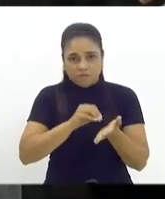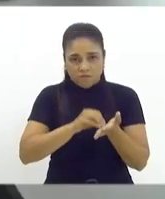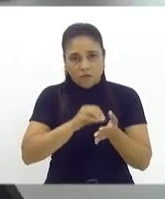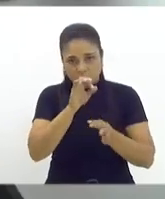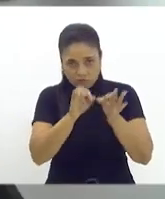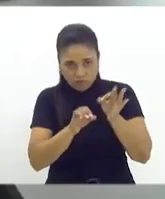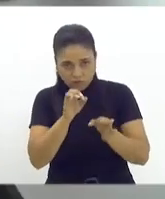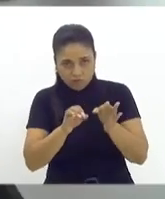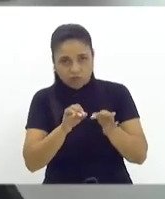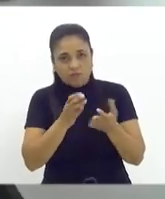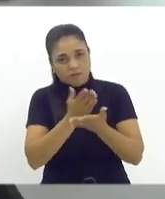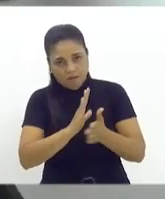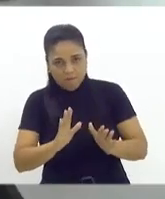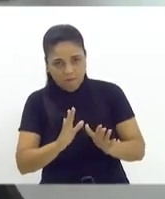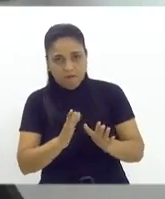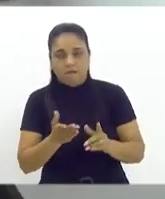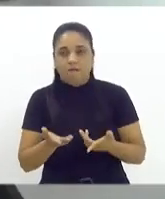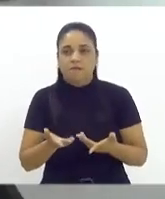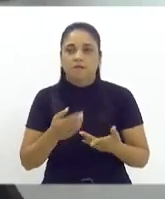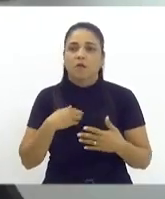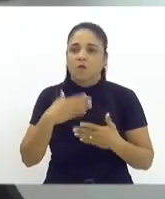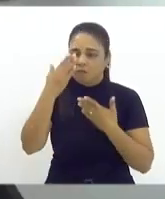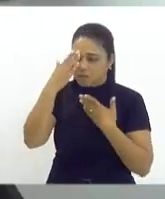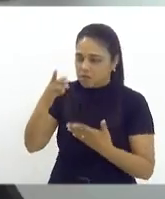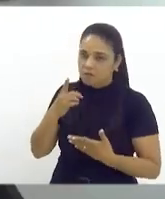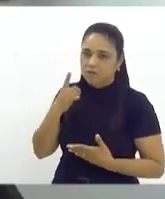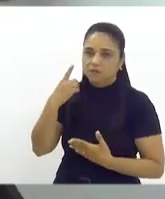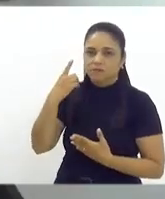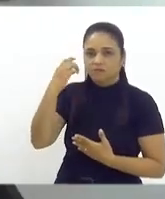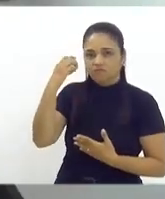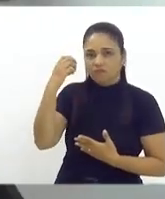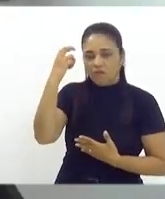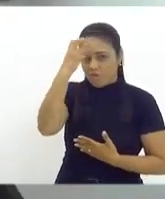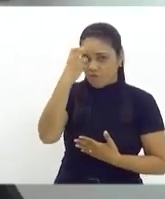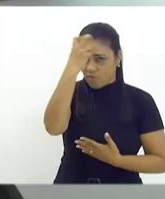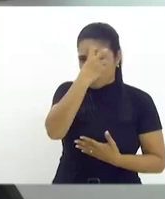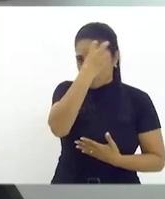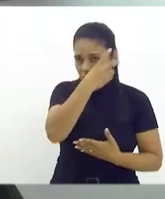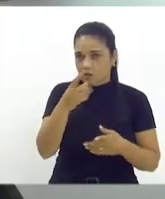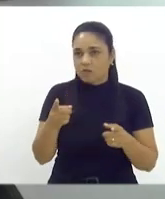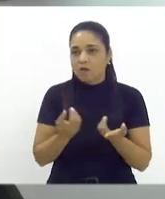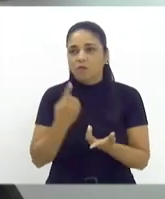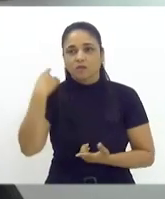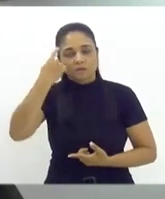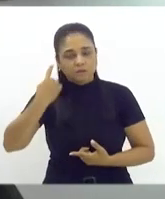muito obrigada deputada Verônica Lima deputada Dani Balbi por favor